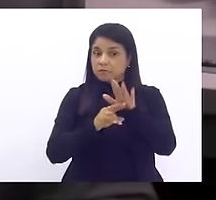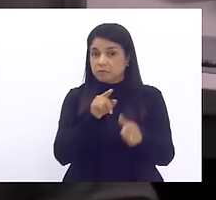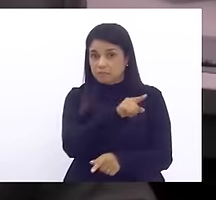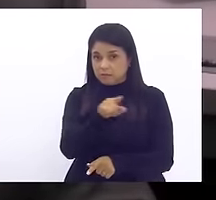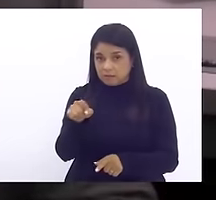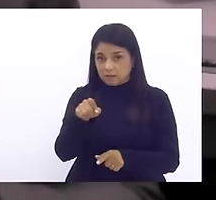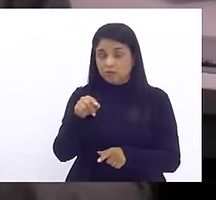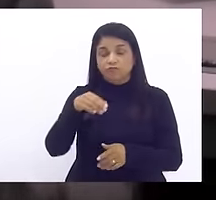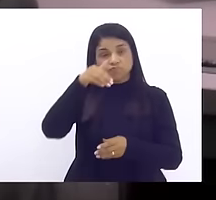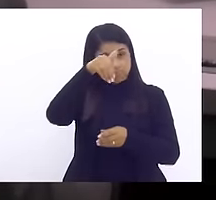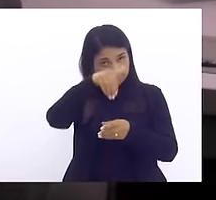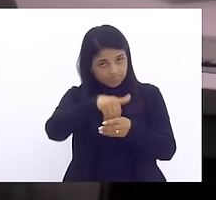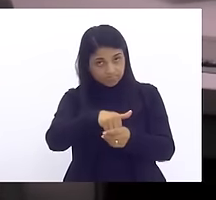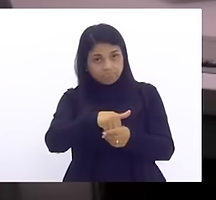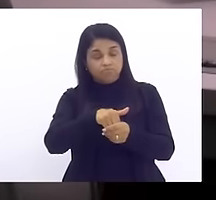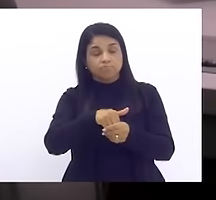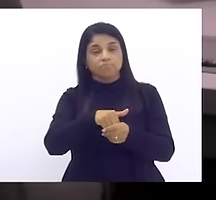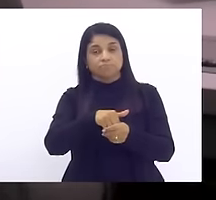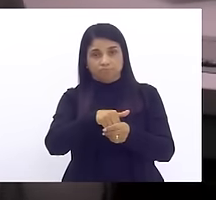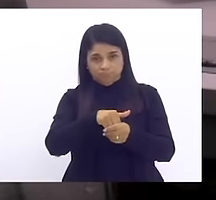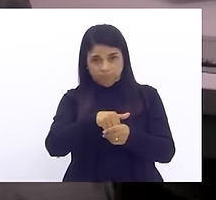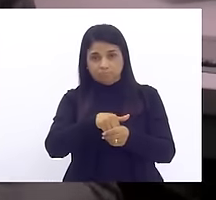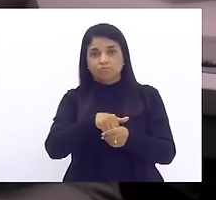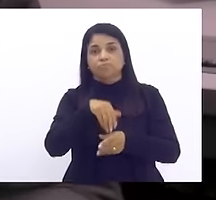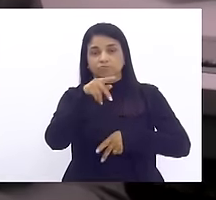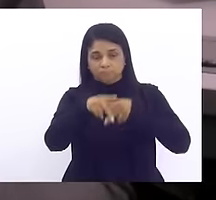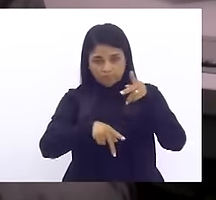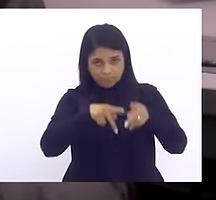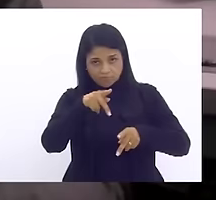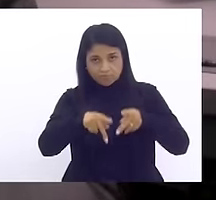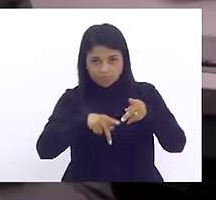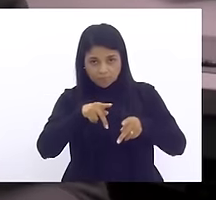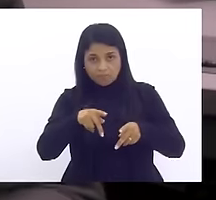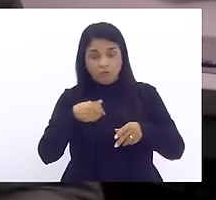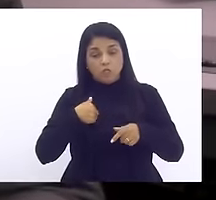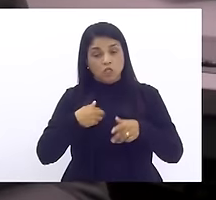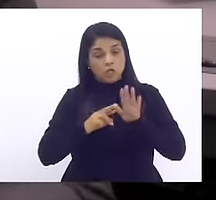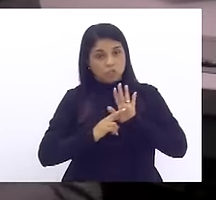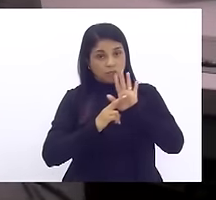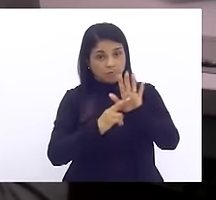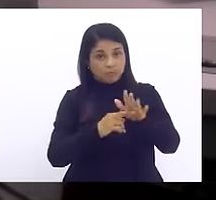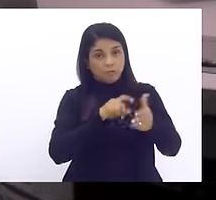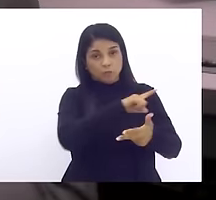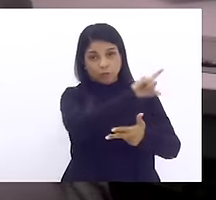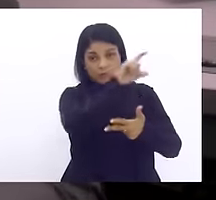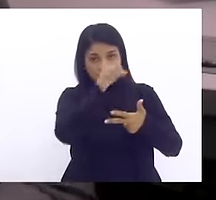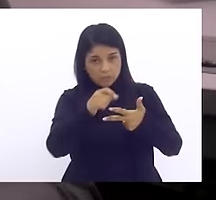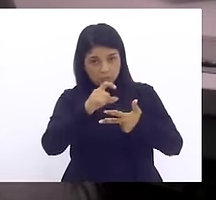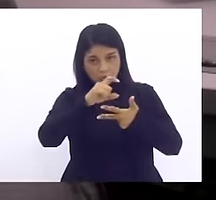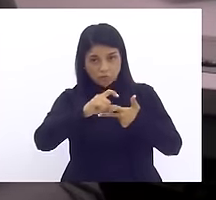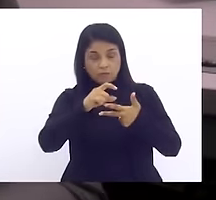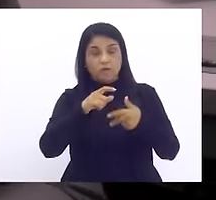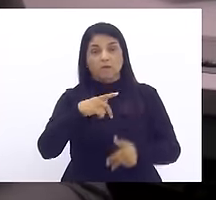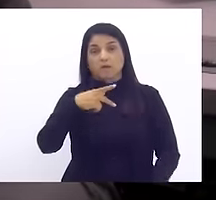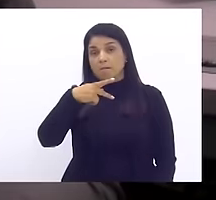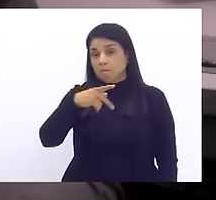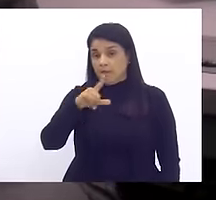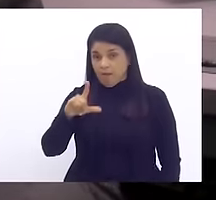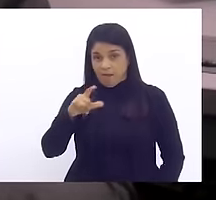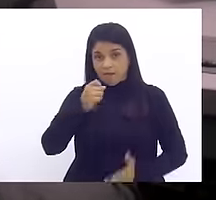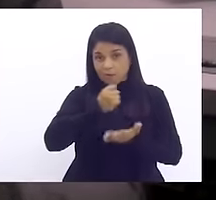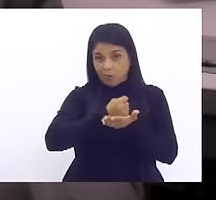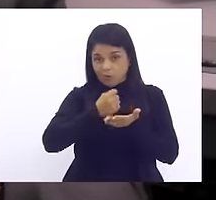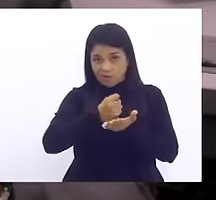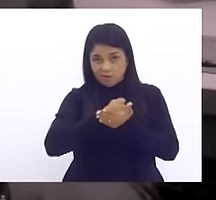eleitos para isso sejamos nós como representante do Poder Executivo e a pele contratada para